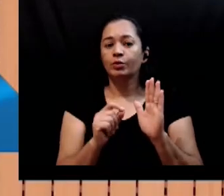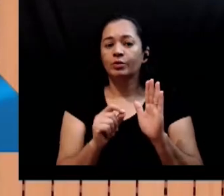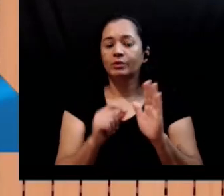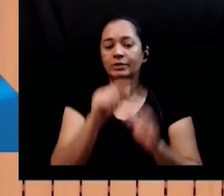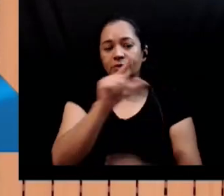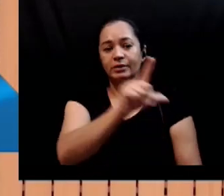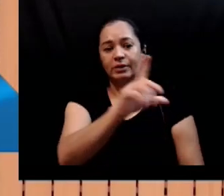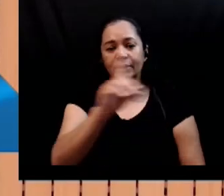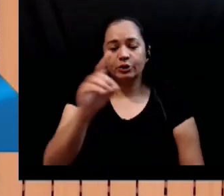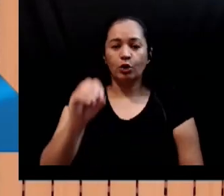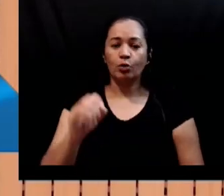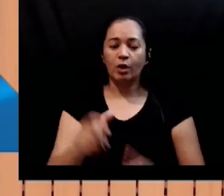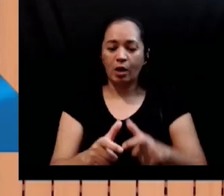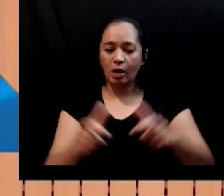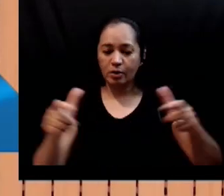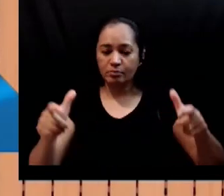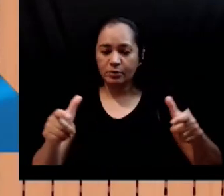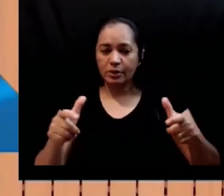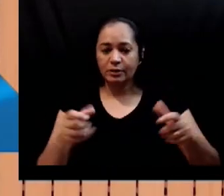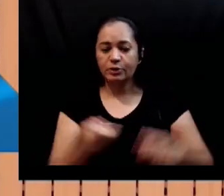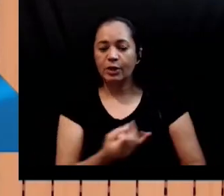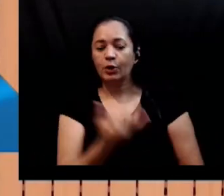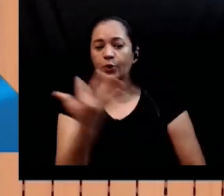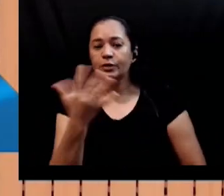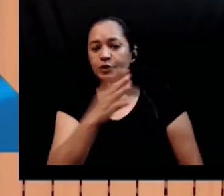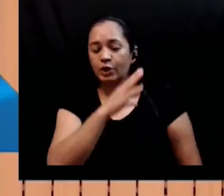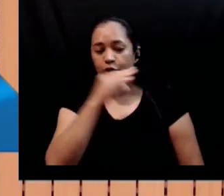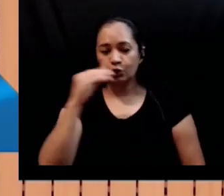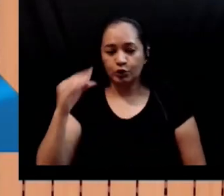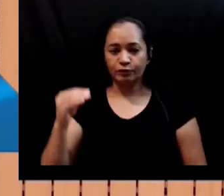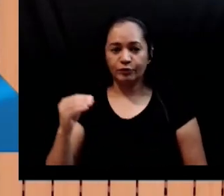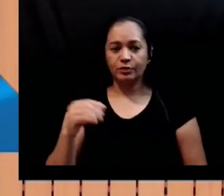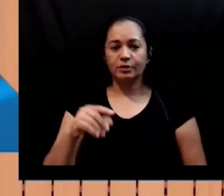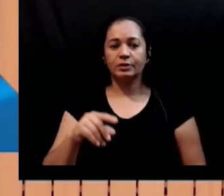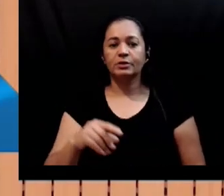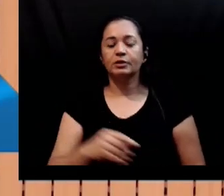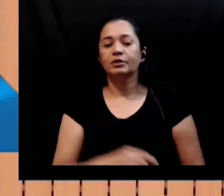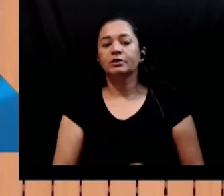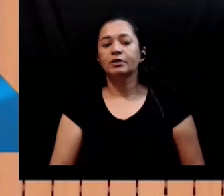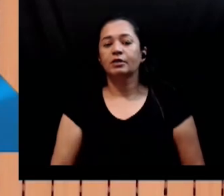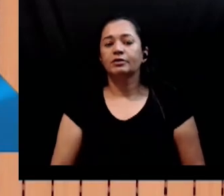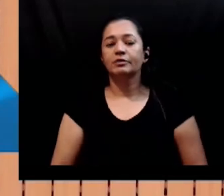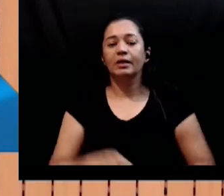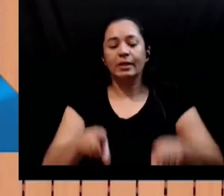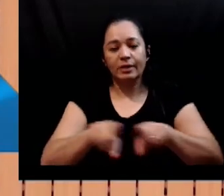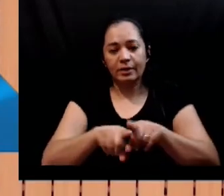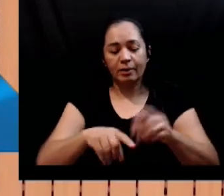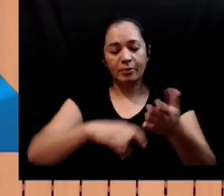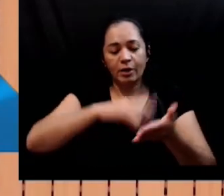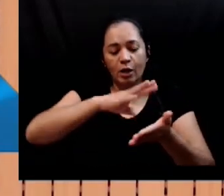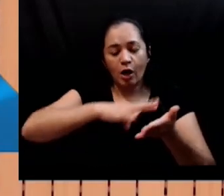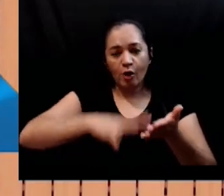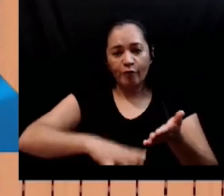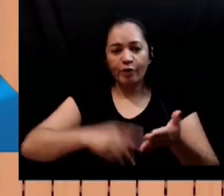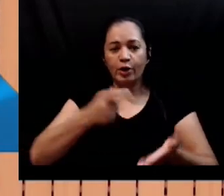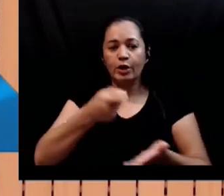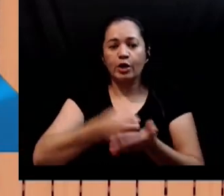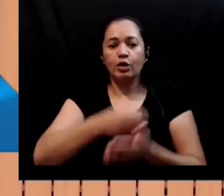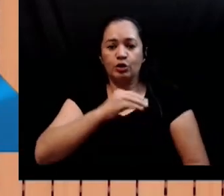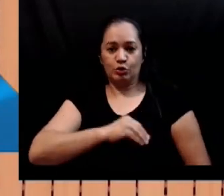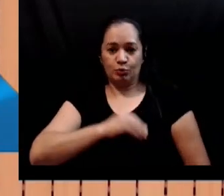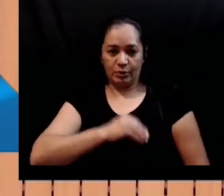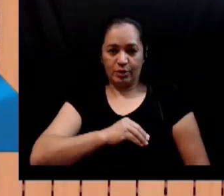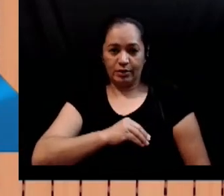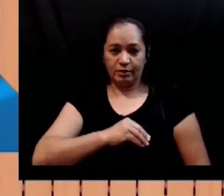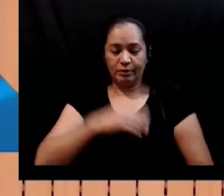da força de trabalho, do crescimento, não só o crescimento vegetativo da folha de pagamento, ou seja, o crescimento na base